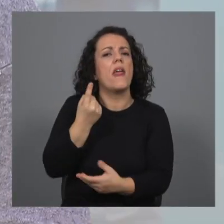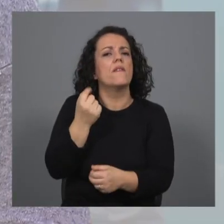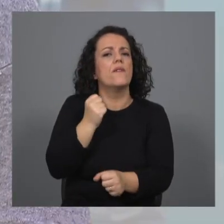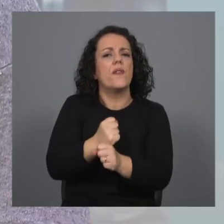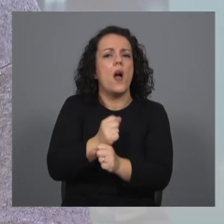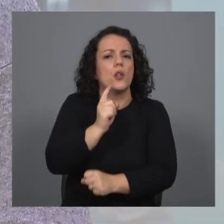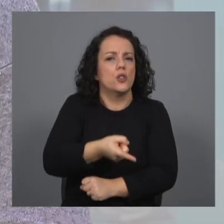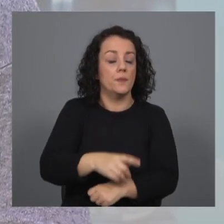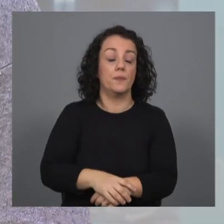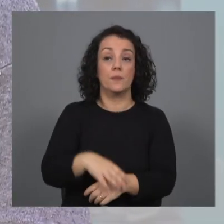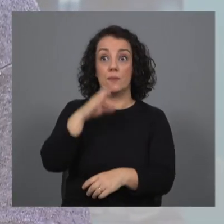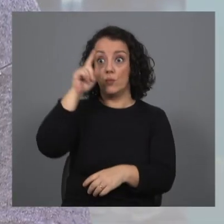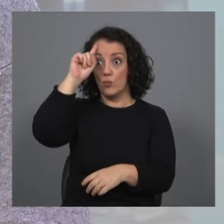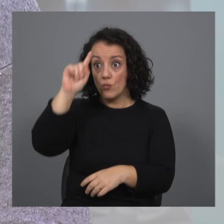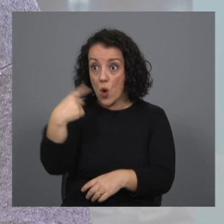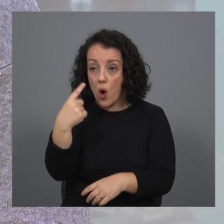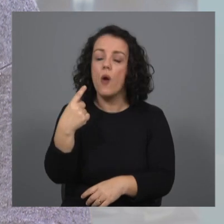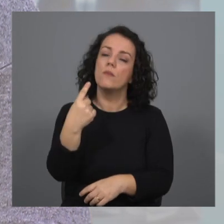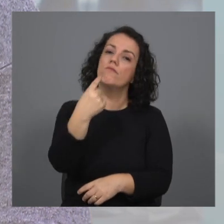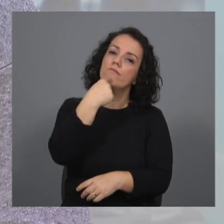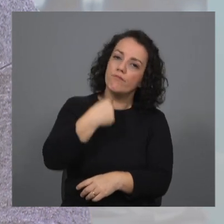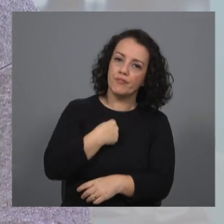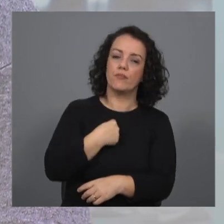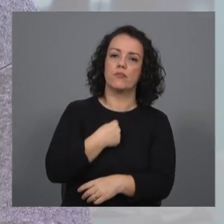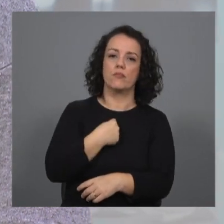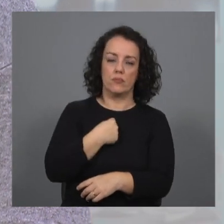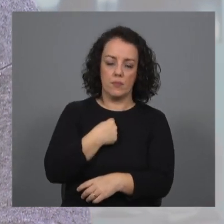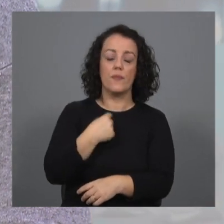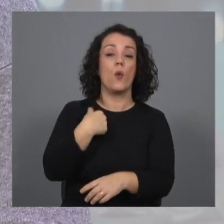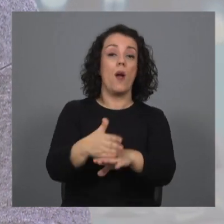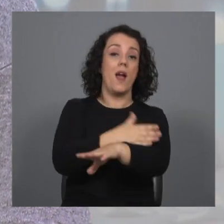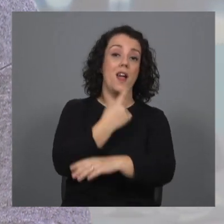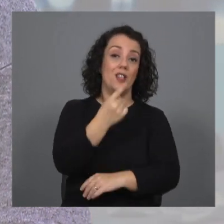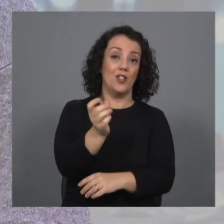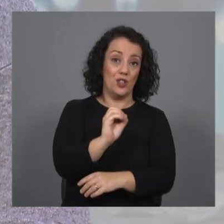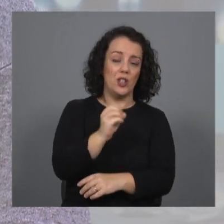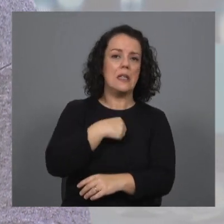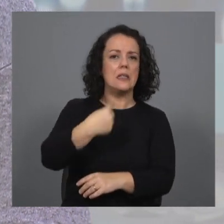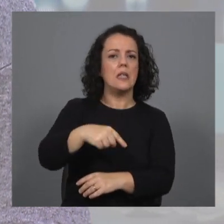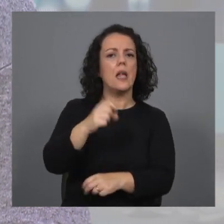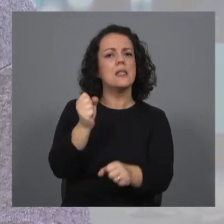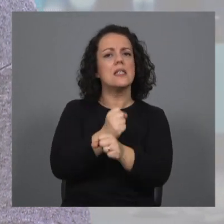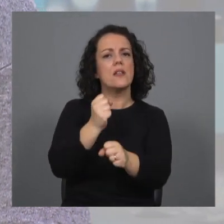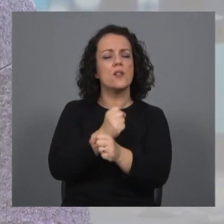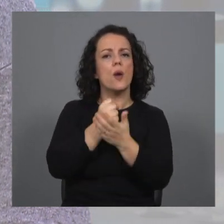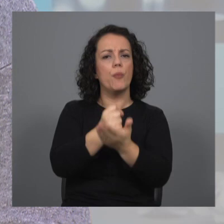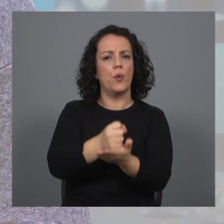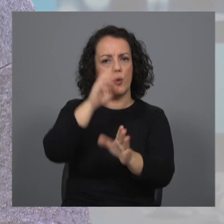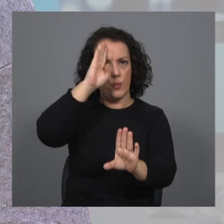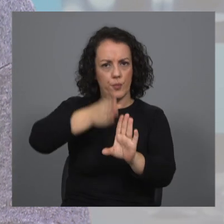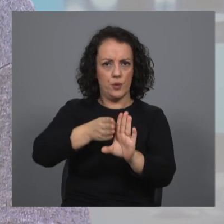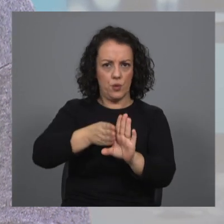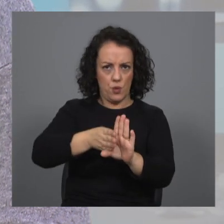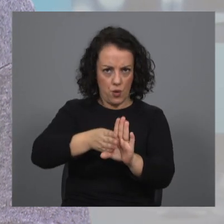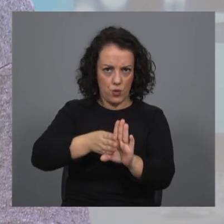Identificar e comunicar. Portanto, nós temos, eu não referi há pouco, também temos um serviço de apoio psicológico